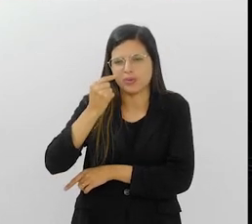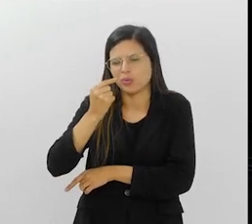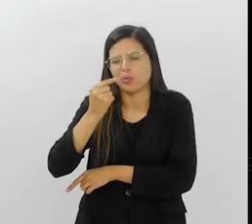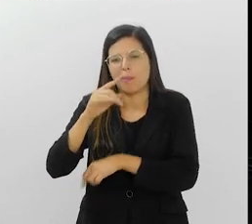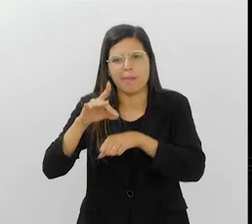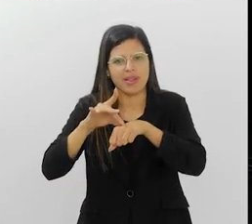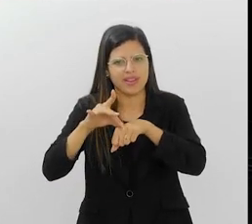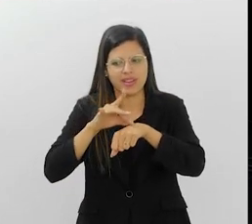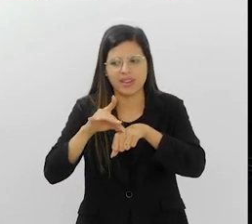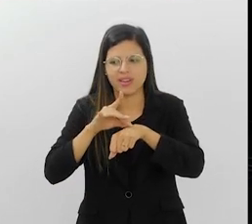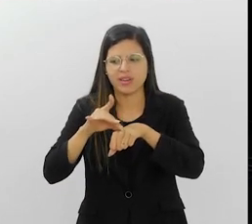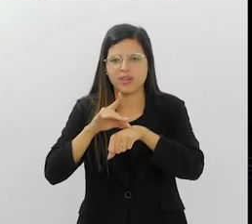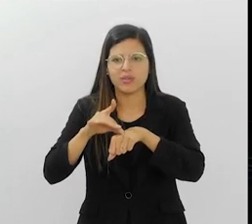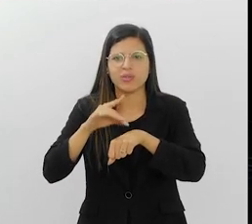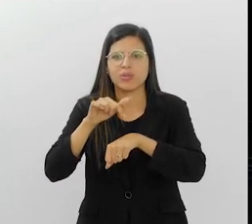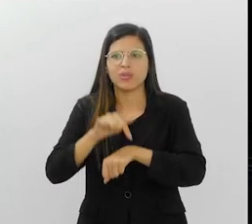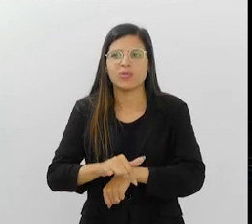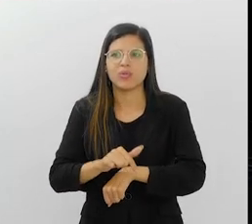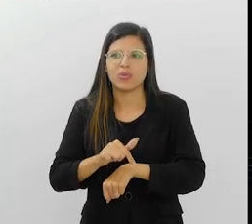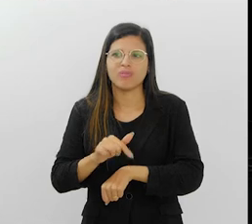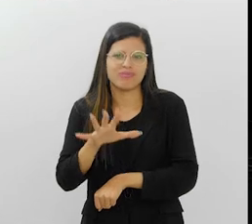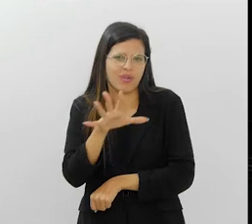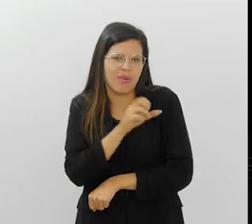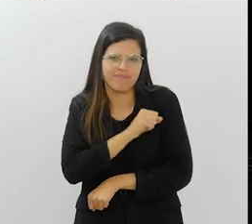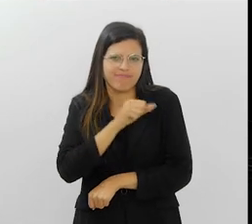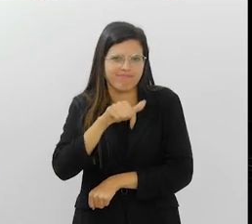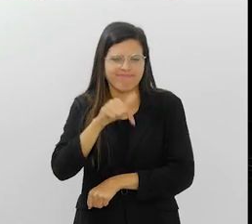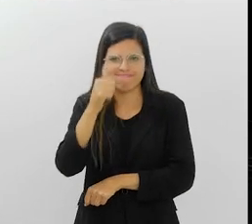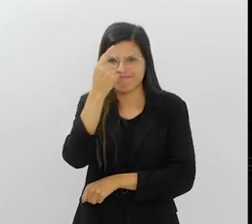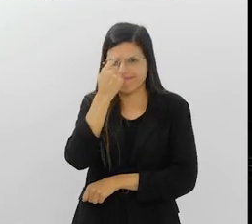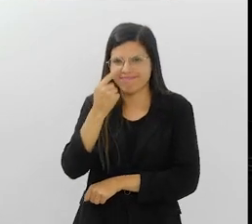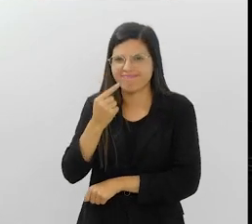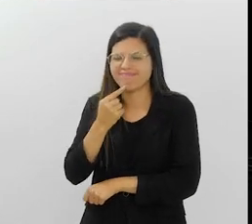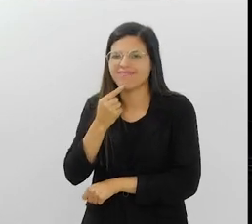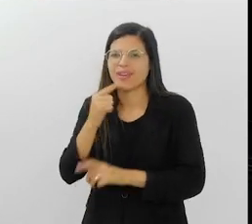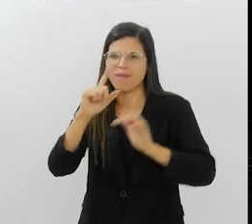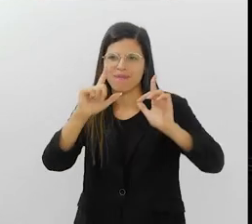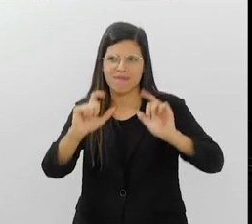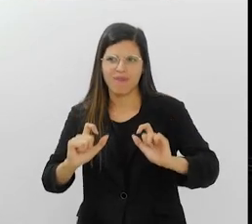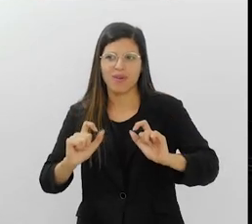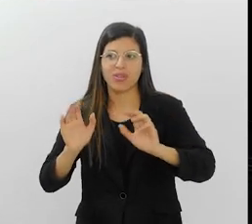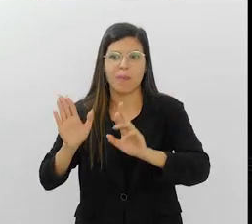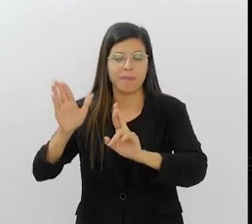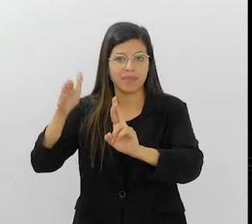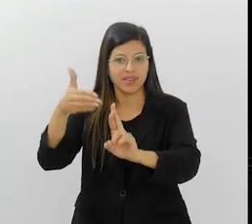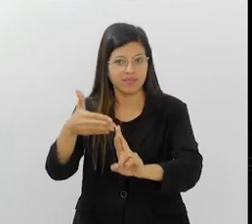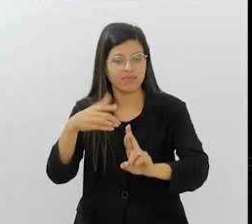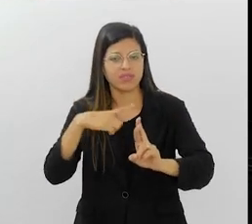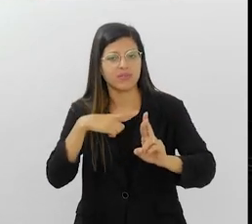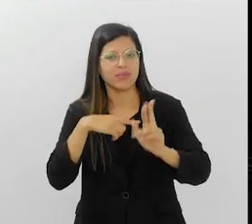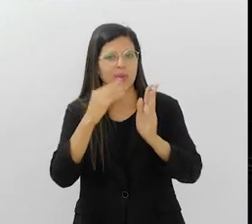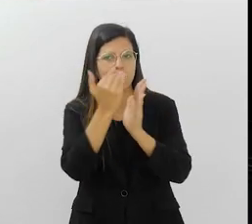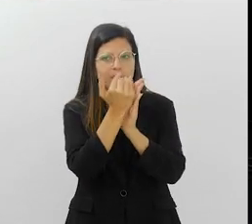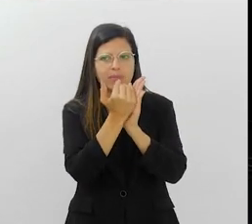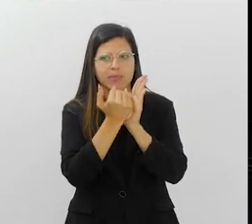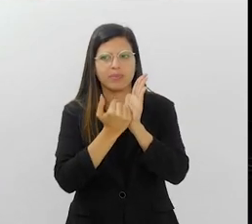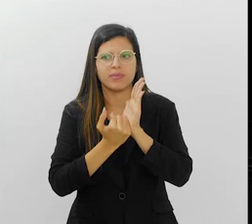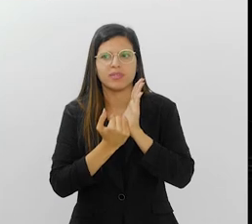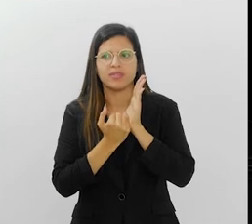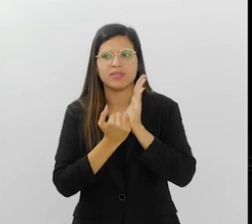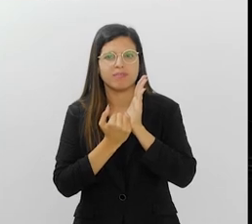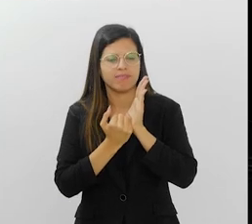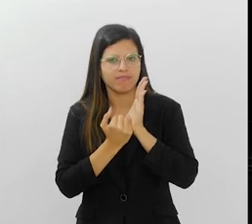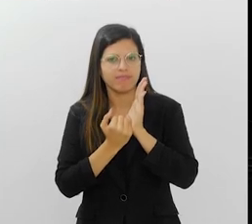foi um amor deixando a gente tirar essa foto. É, a Rosa é uma referência, né? Nós tivemos aqui um programa que inclusive